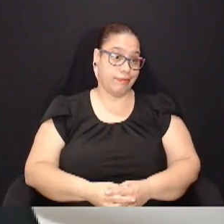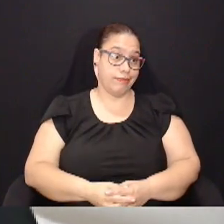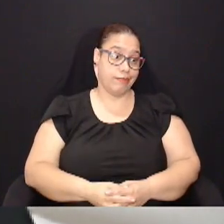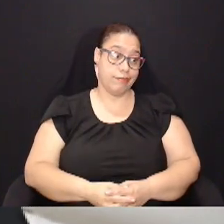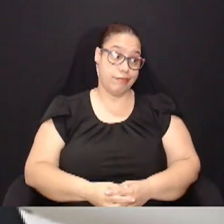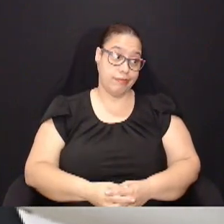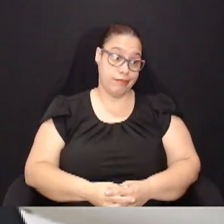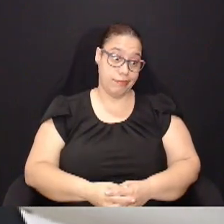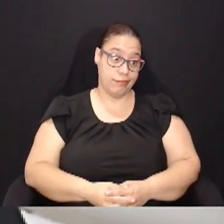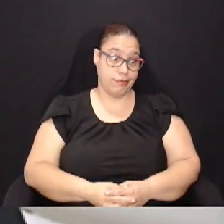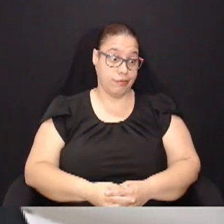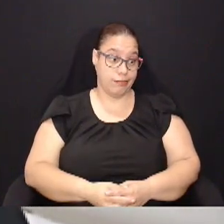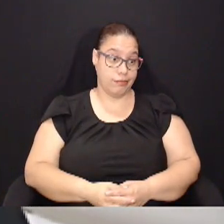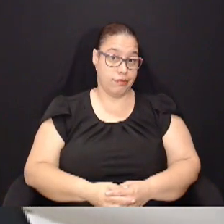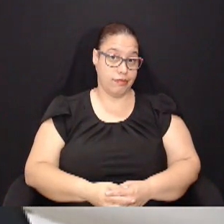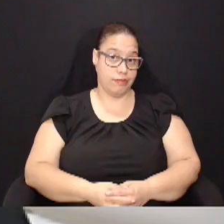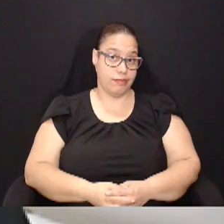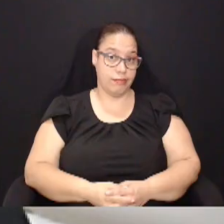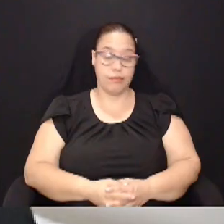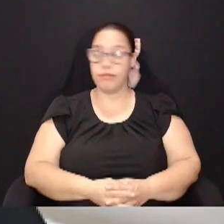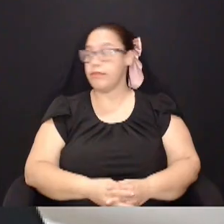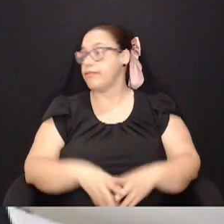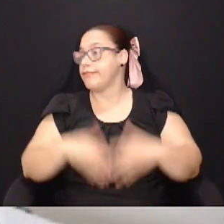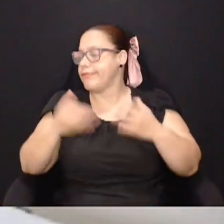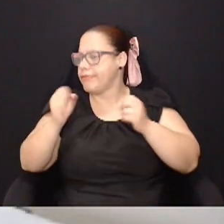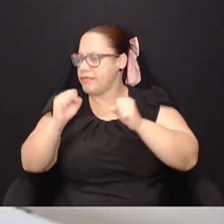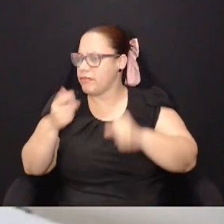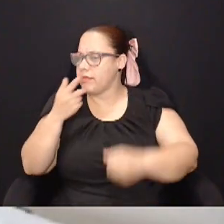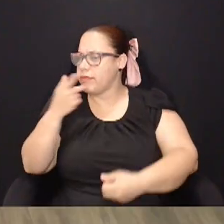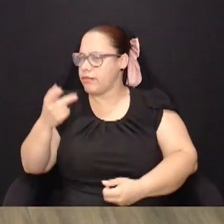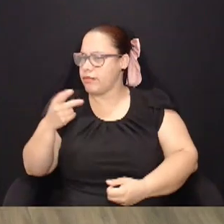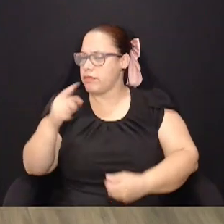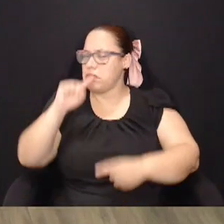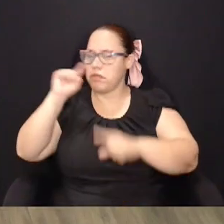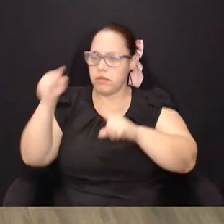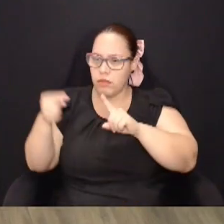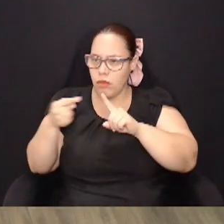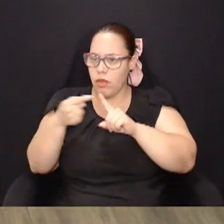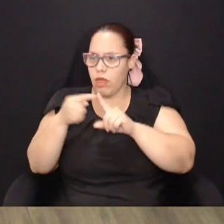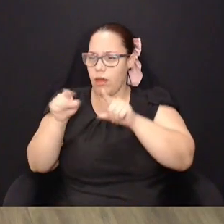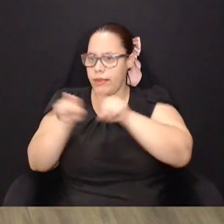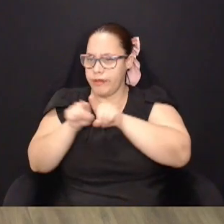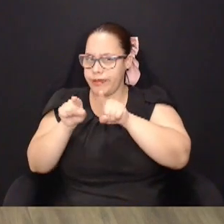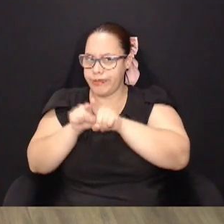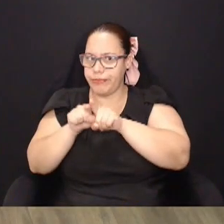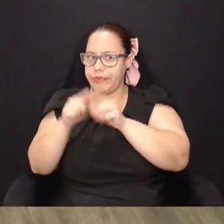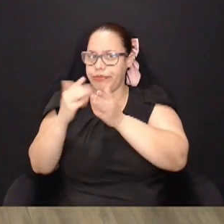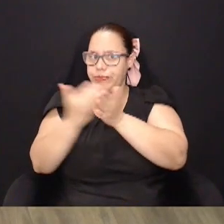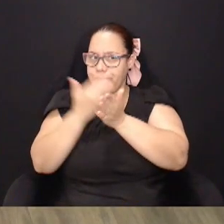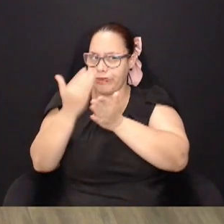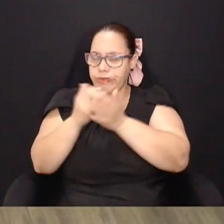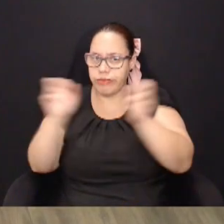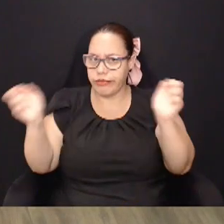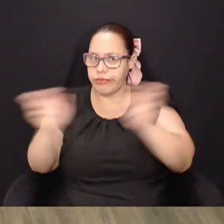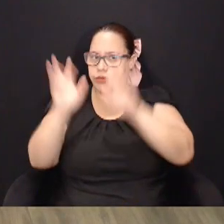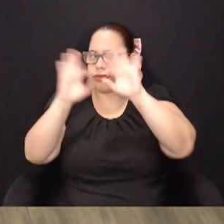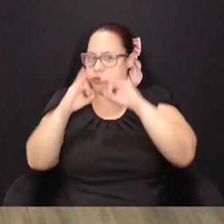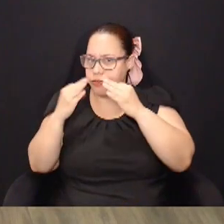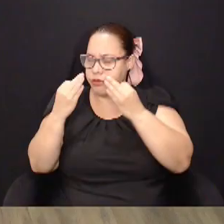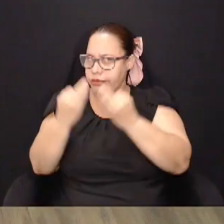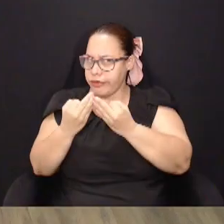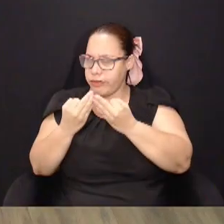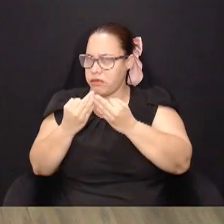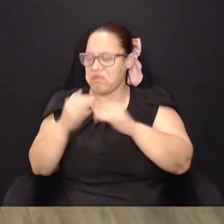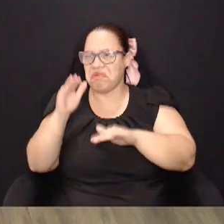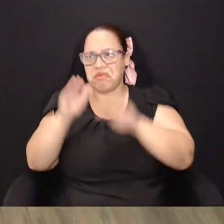isso. E a gente pode dizer que o objetivo também do seu livro é alertar as famílias que muitas vezes, por